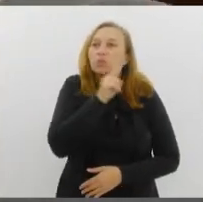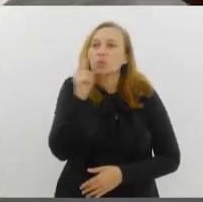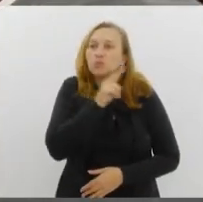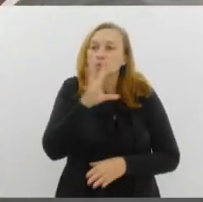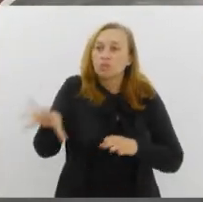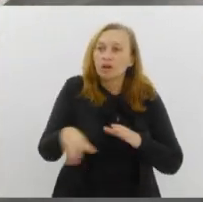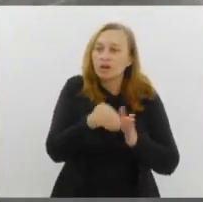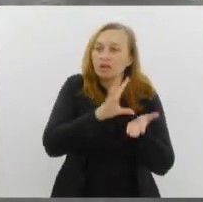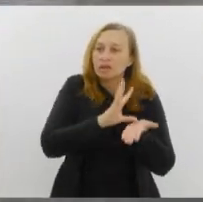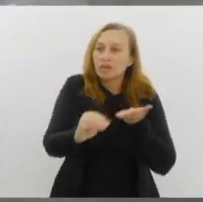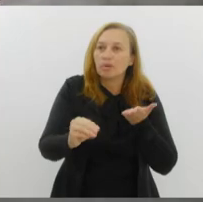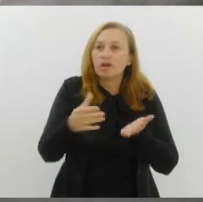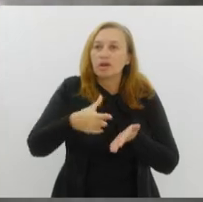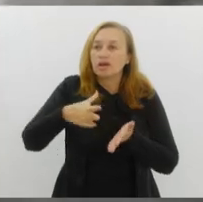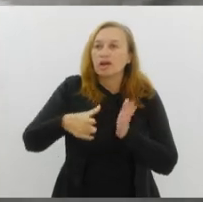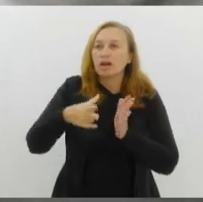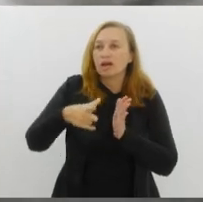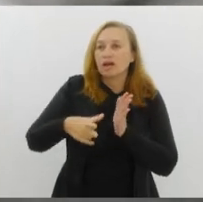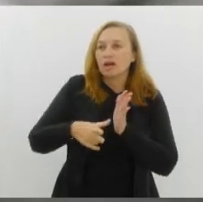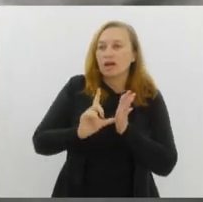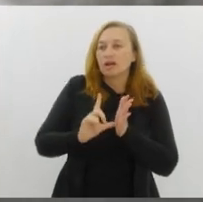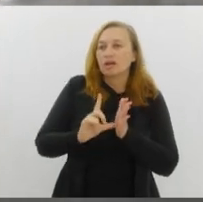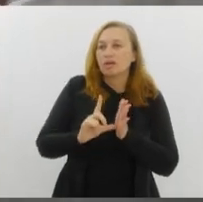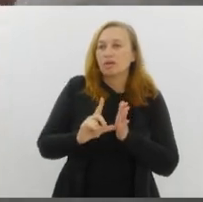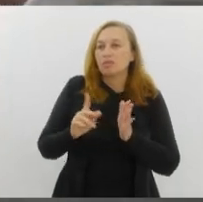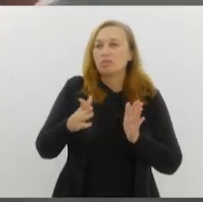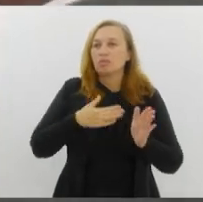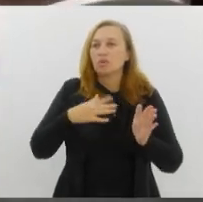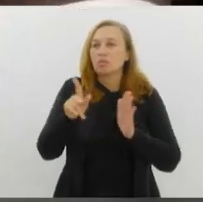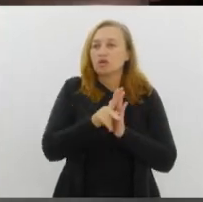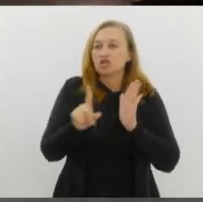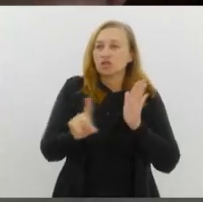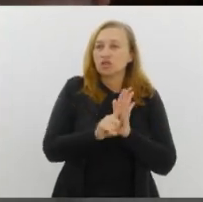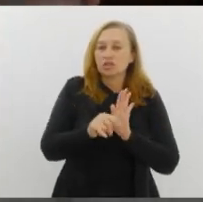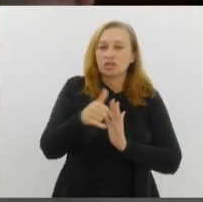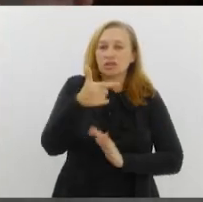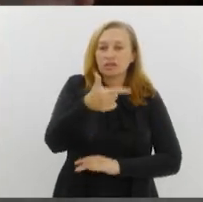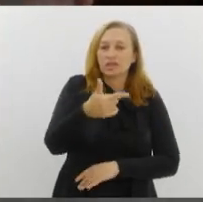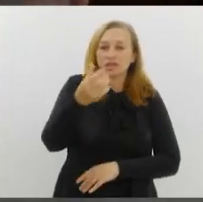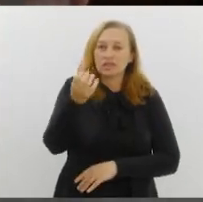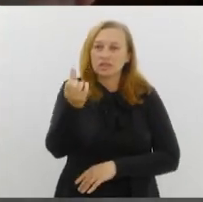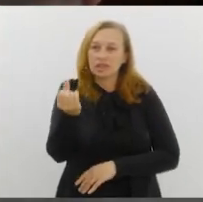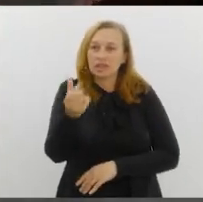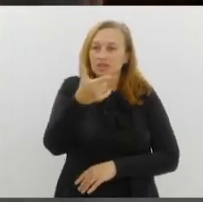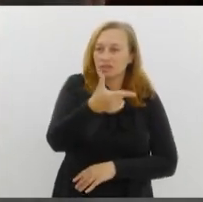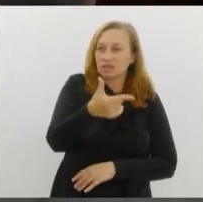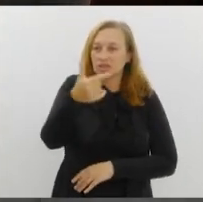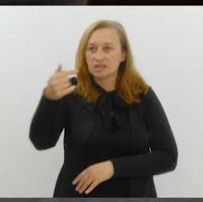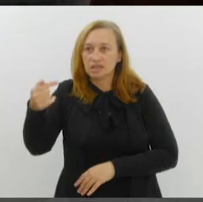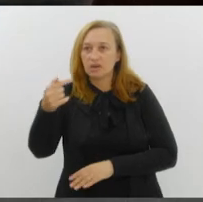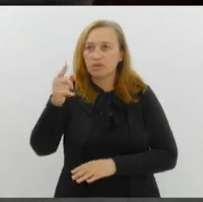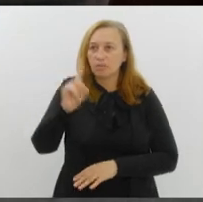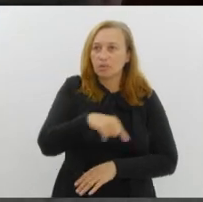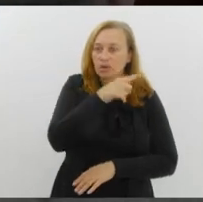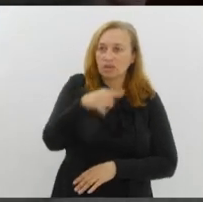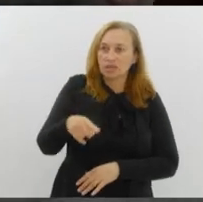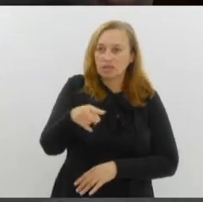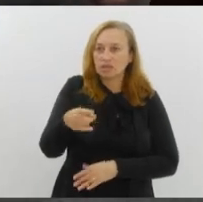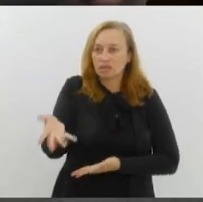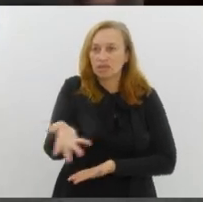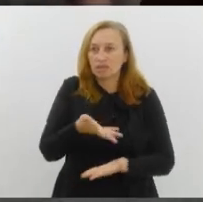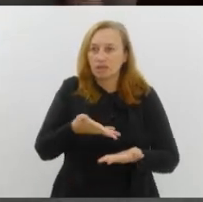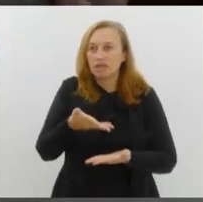incluir na pauta o quanto antes o meu projeto de lei de minha autoria, projeto de lei número 2627, que dispõe a proibição da participação